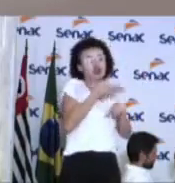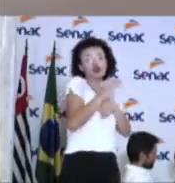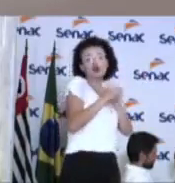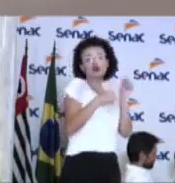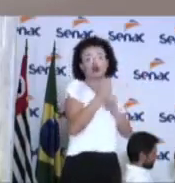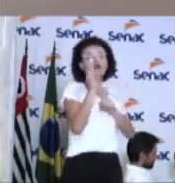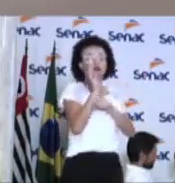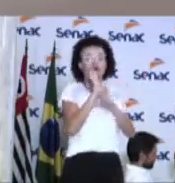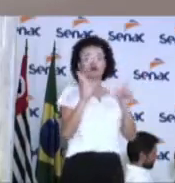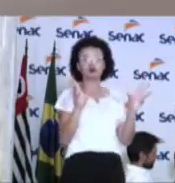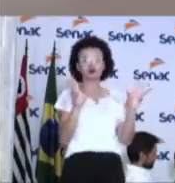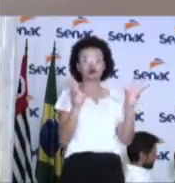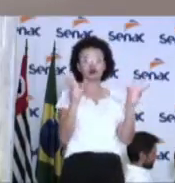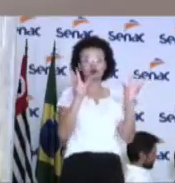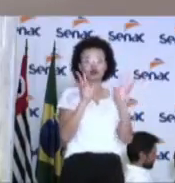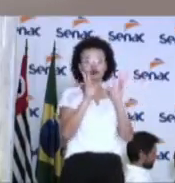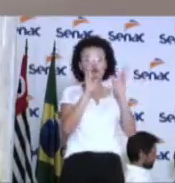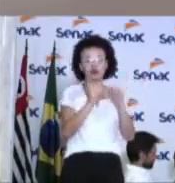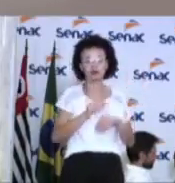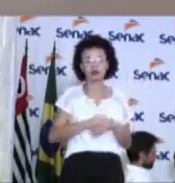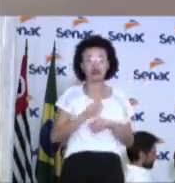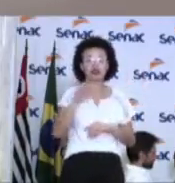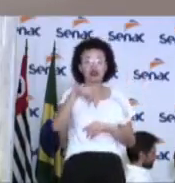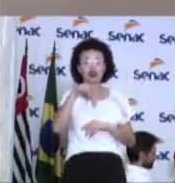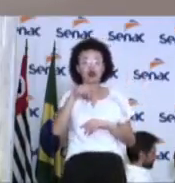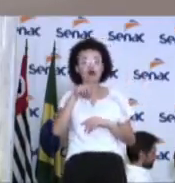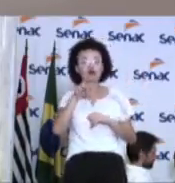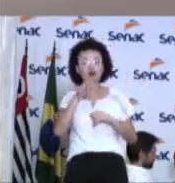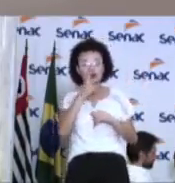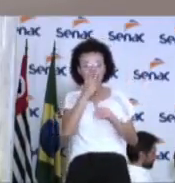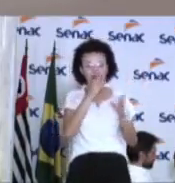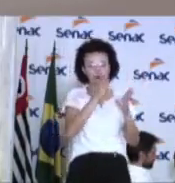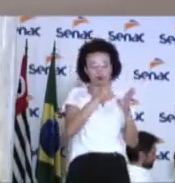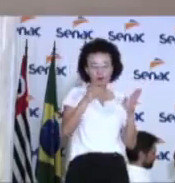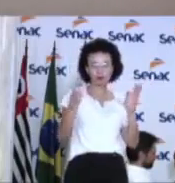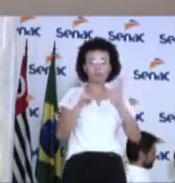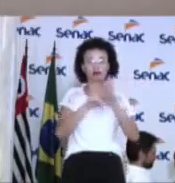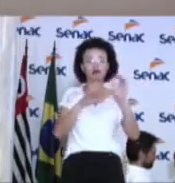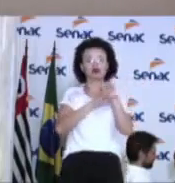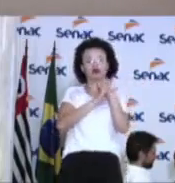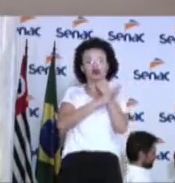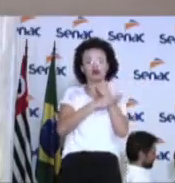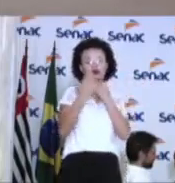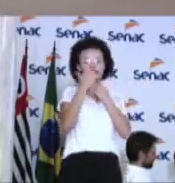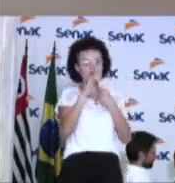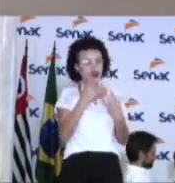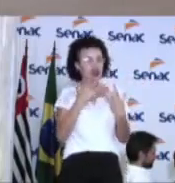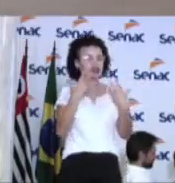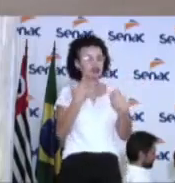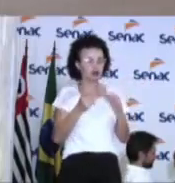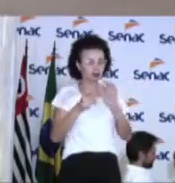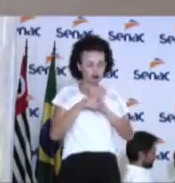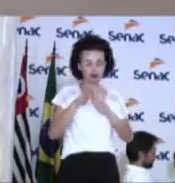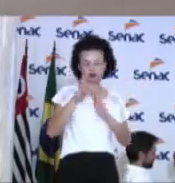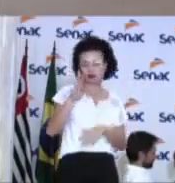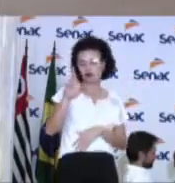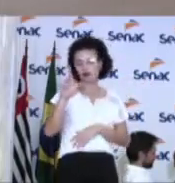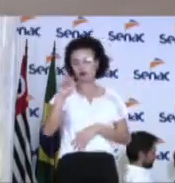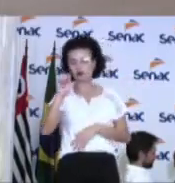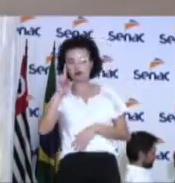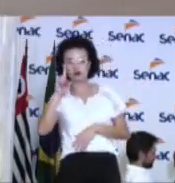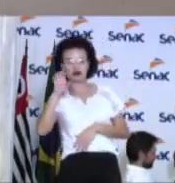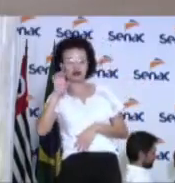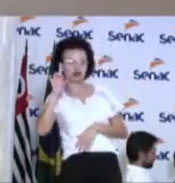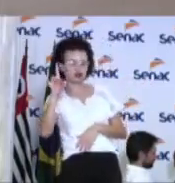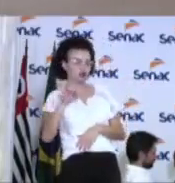segurança para a companhia conseguir topar, embarcar nessa história de branded content. Perdeu